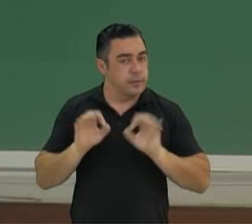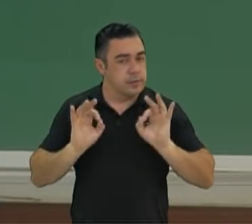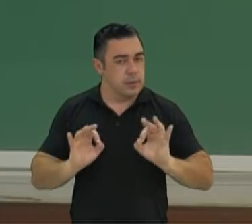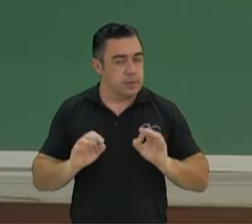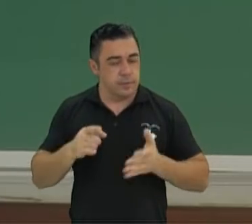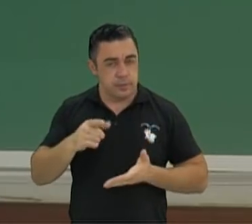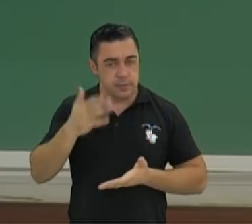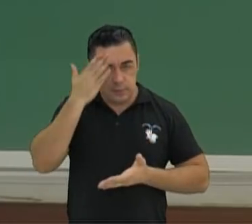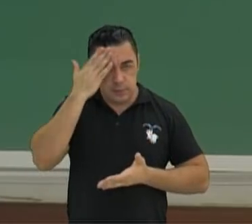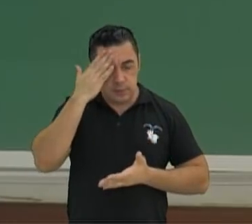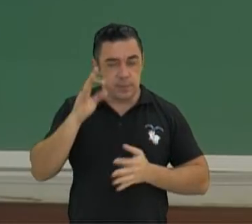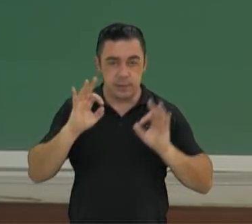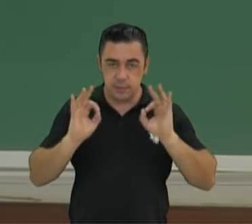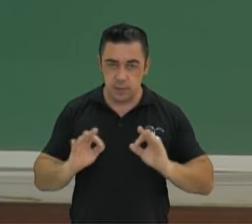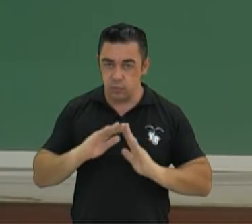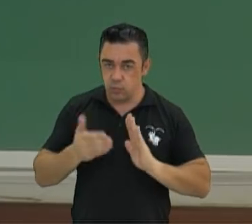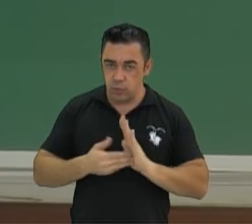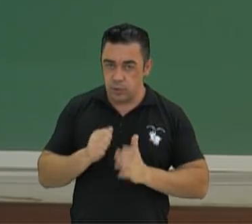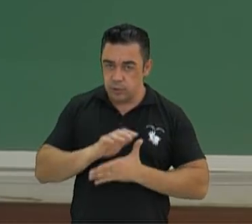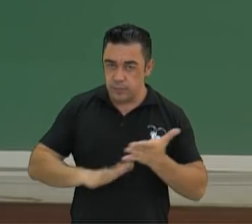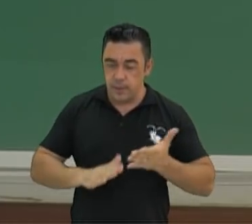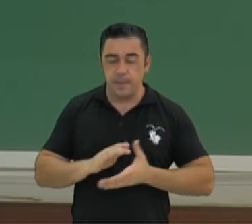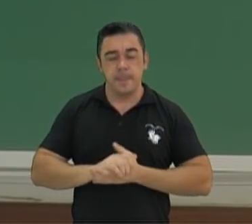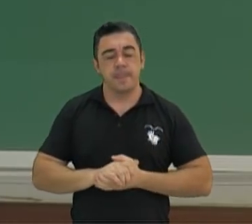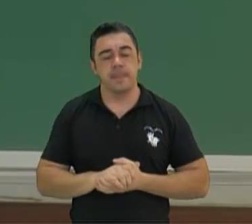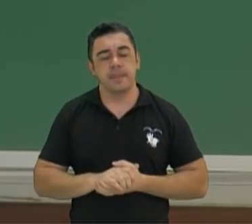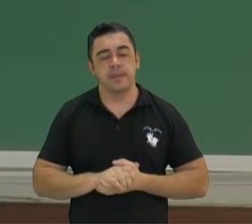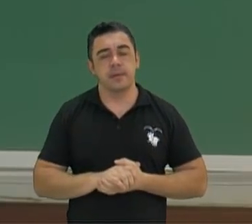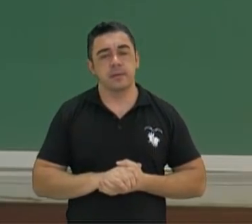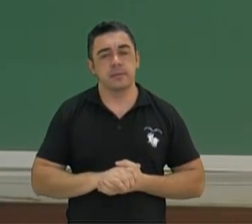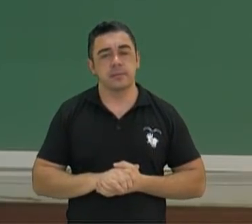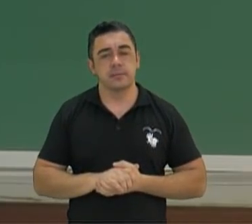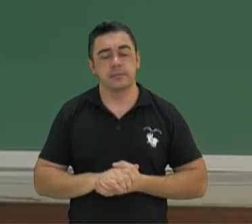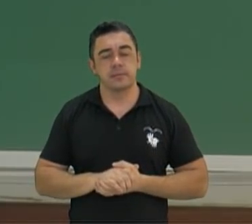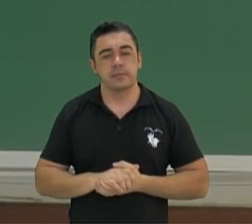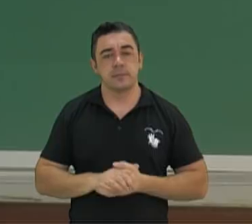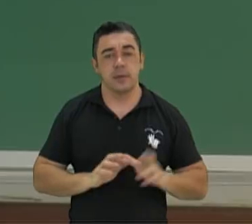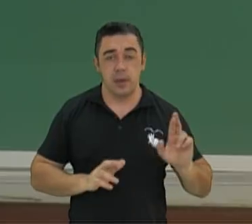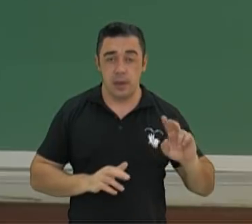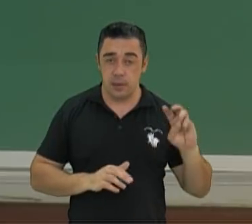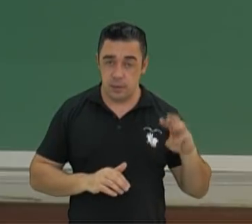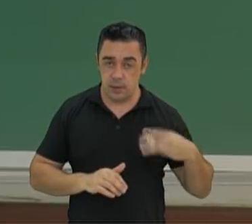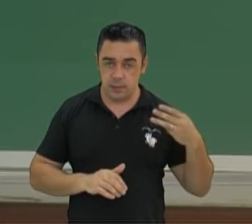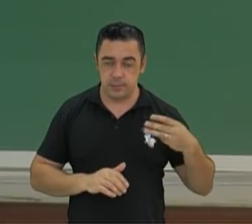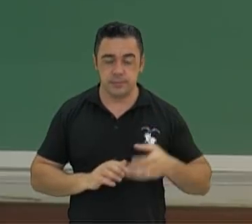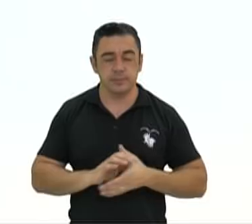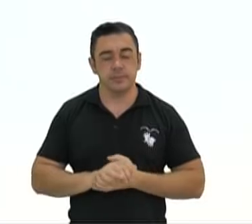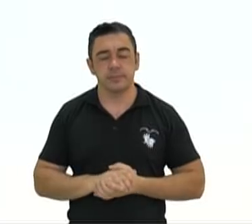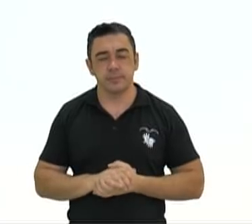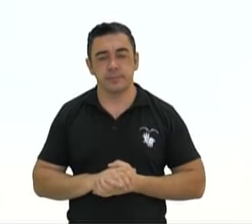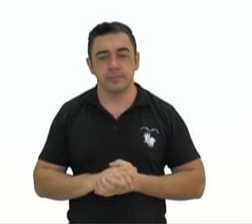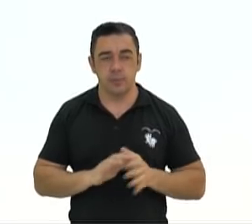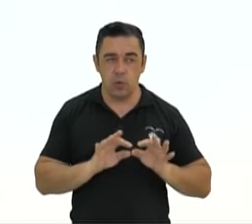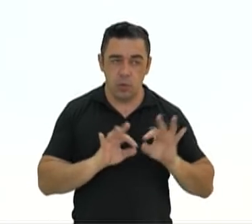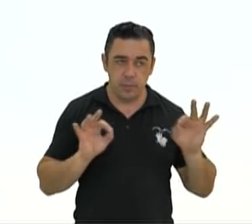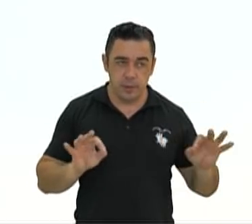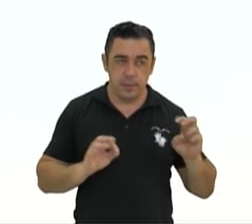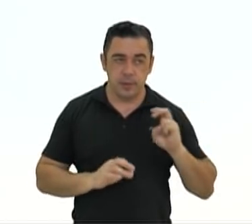vai saber fazer todos os exercícios, tá bom? Então, bloco retangular 3.